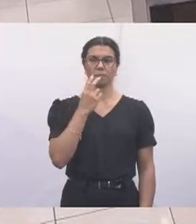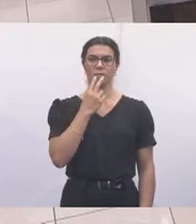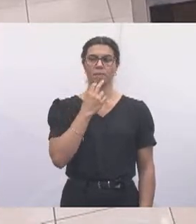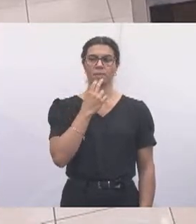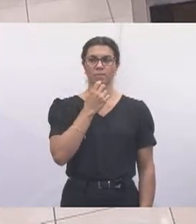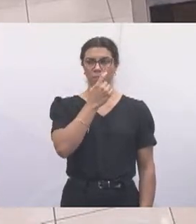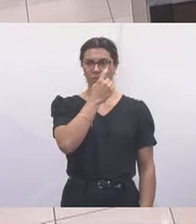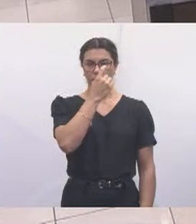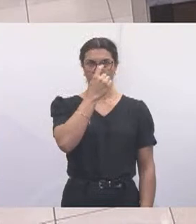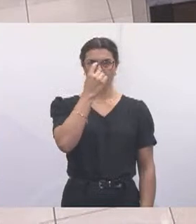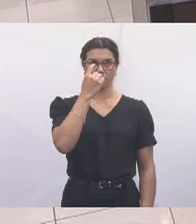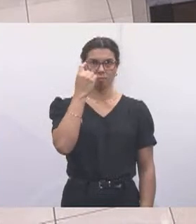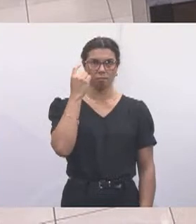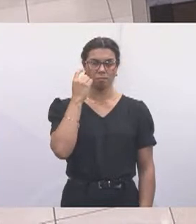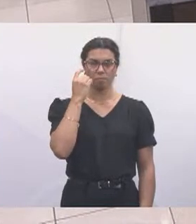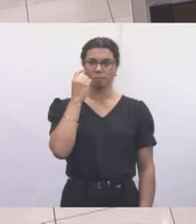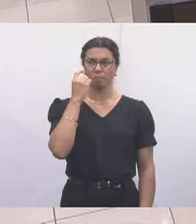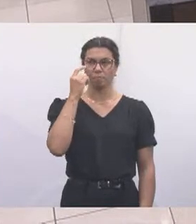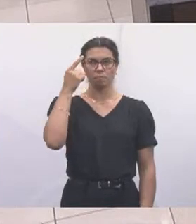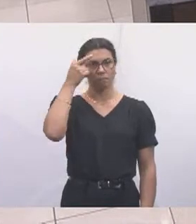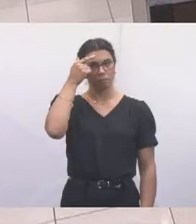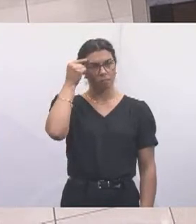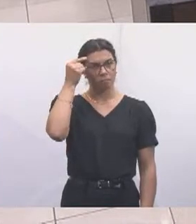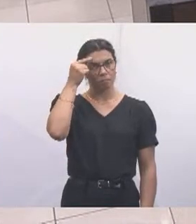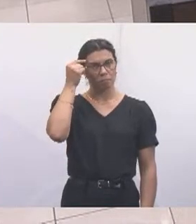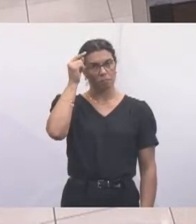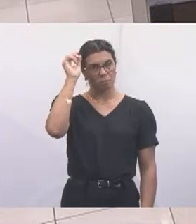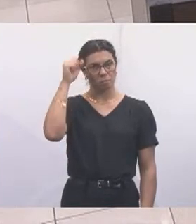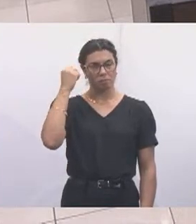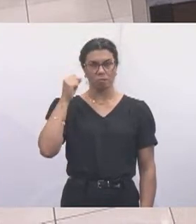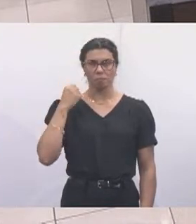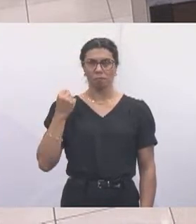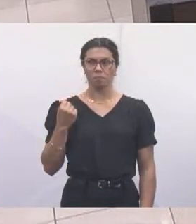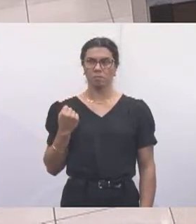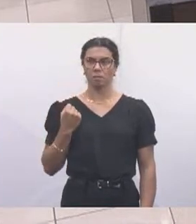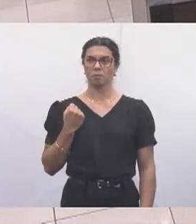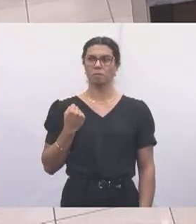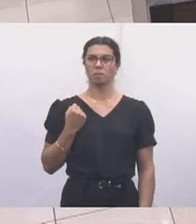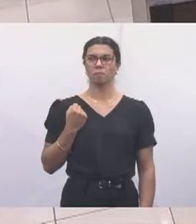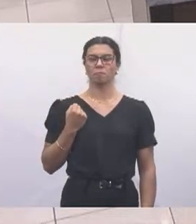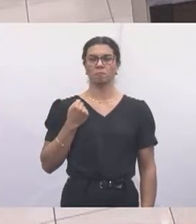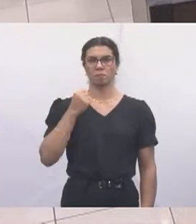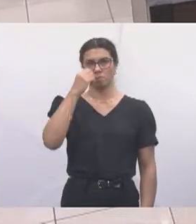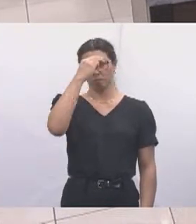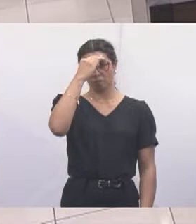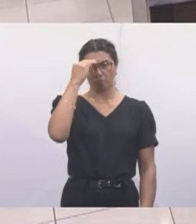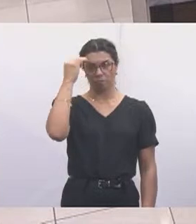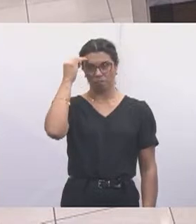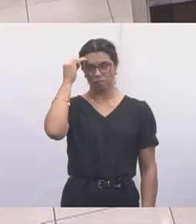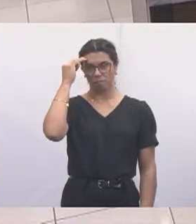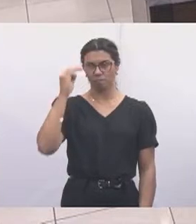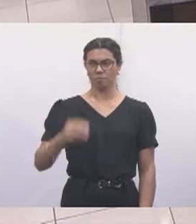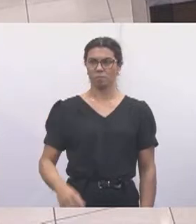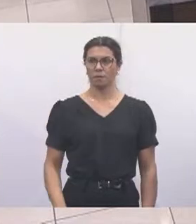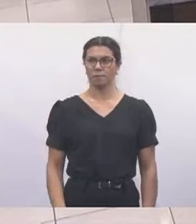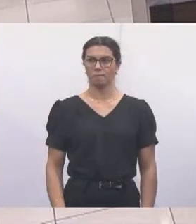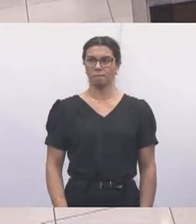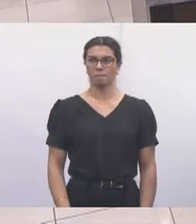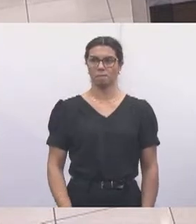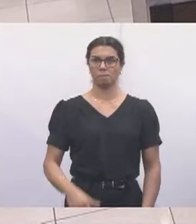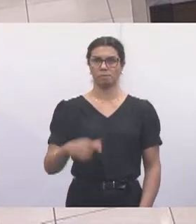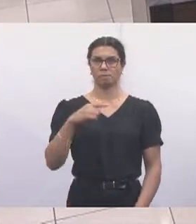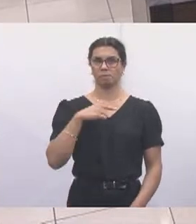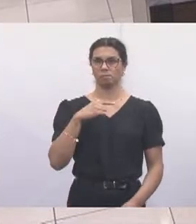do Parque Meia Lua, vereador Edgar Sazak, vereadora Sônia Patas Amizade e vereadora Maria Amélia. Senhora presidente,